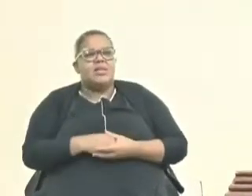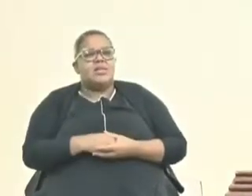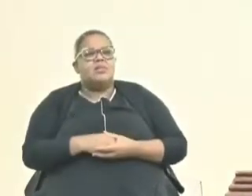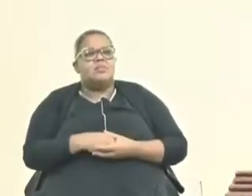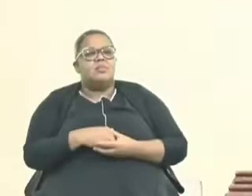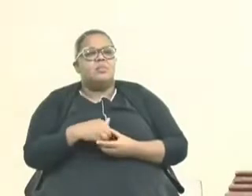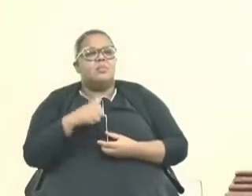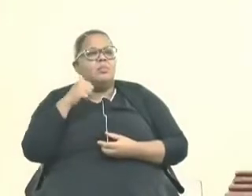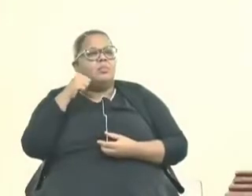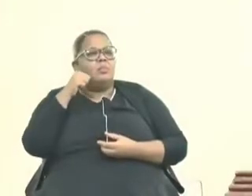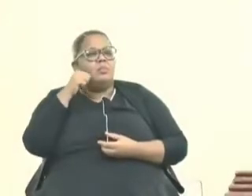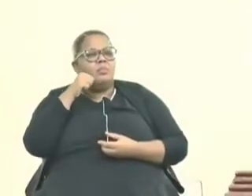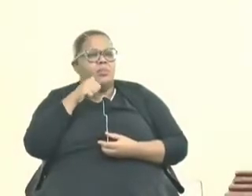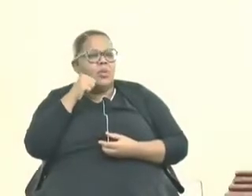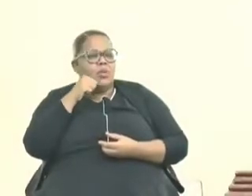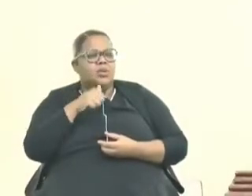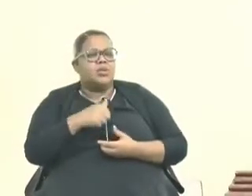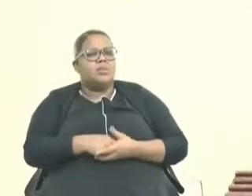cinco